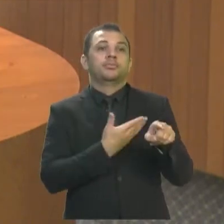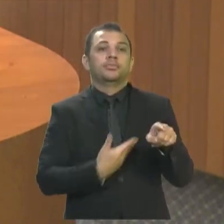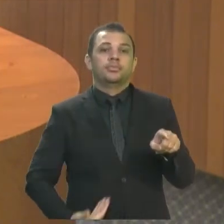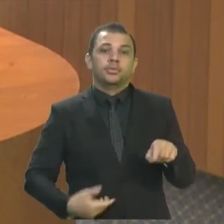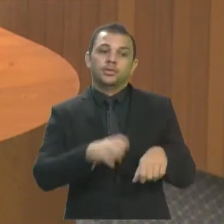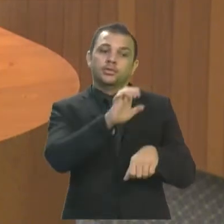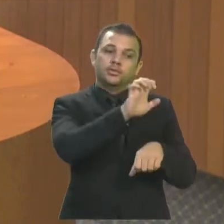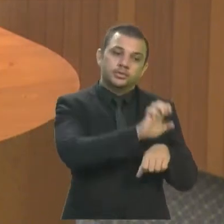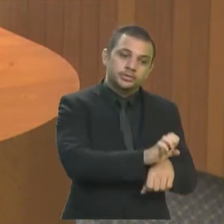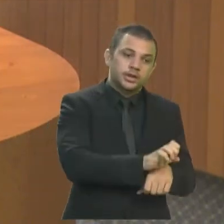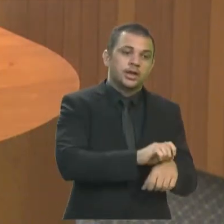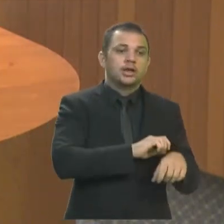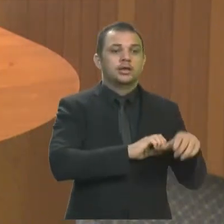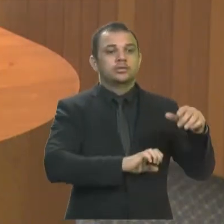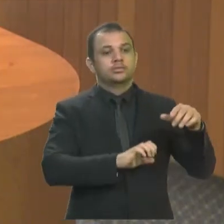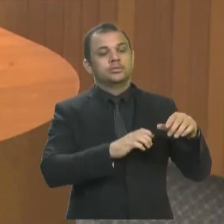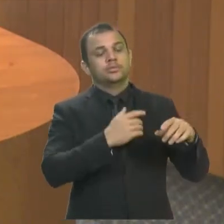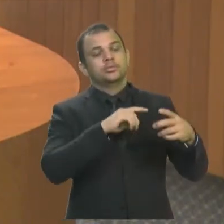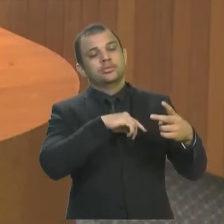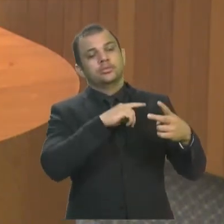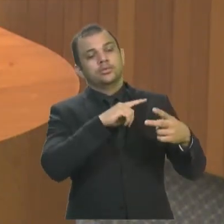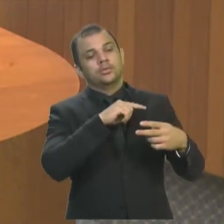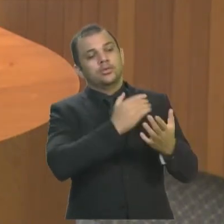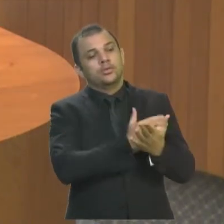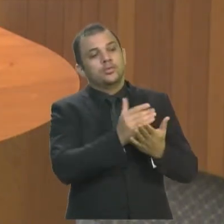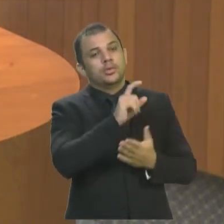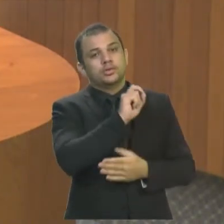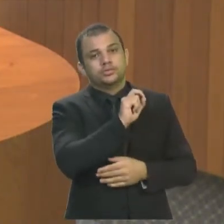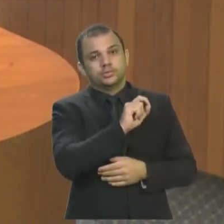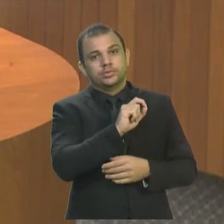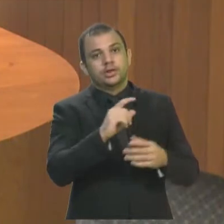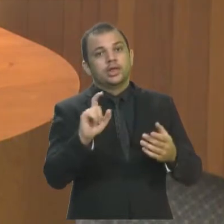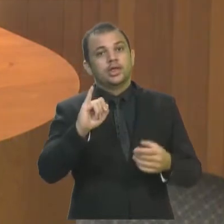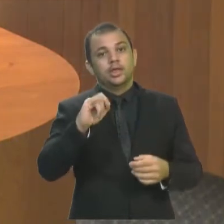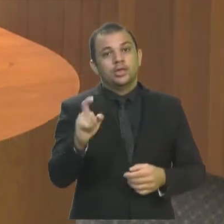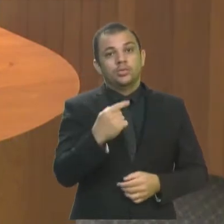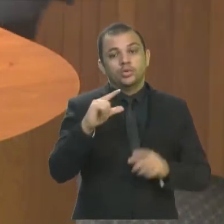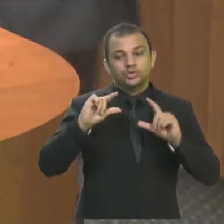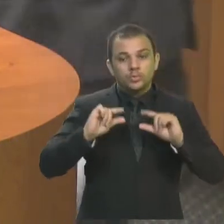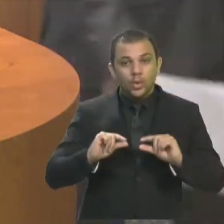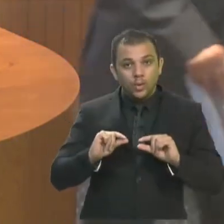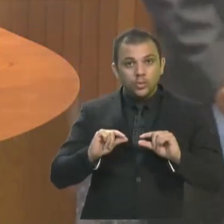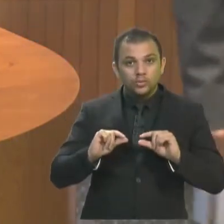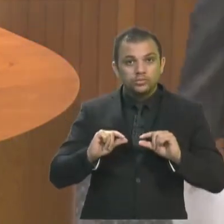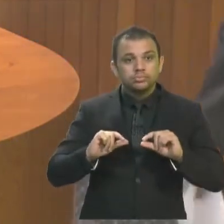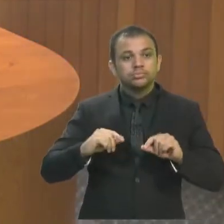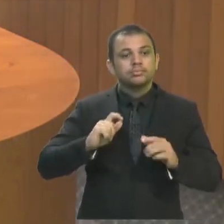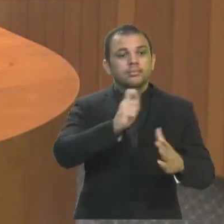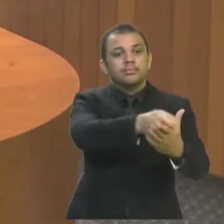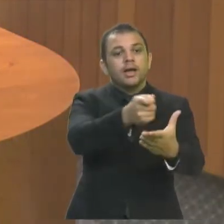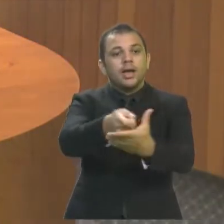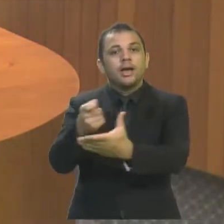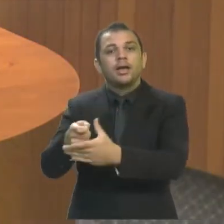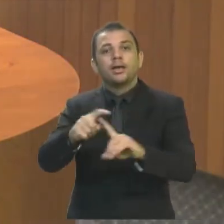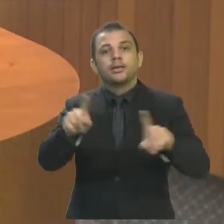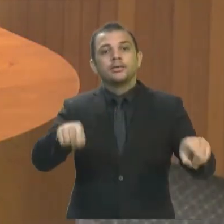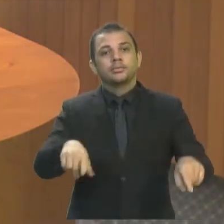de combate à pobreza que deixam de ser executados. E a responsabilidade dos agentes públicos nesse